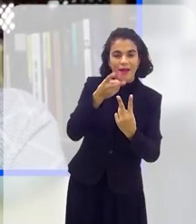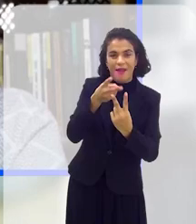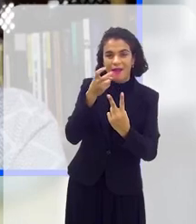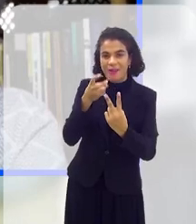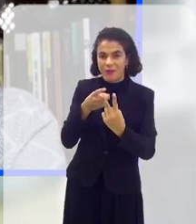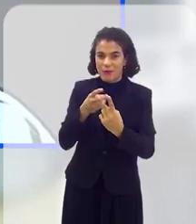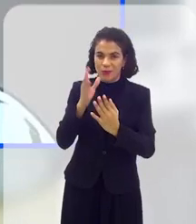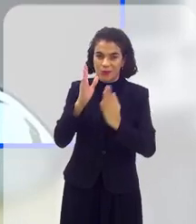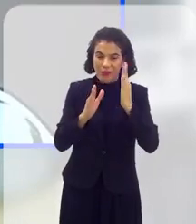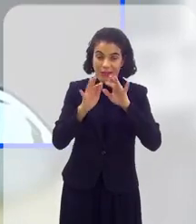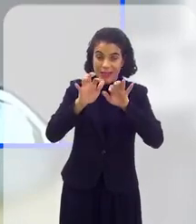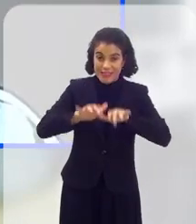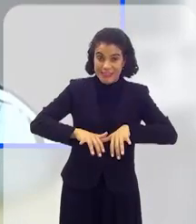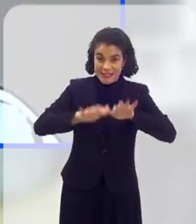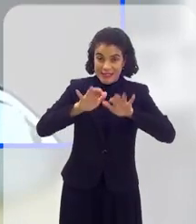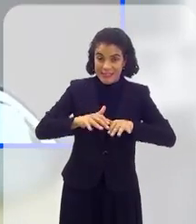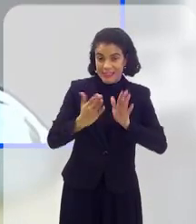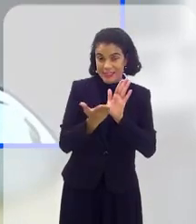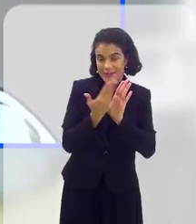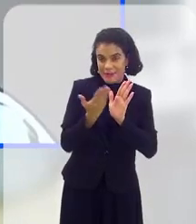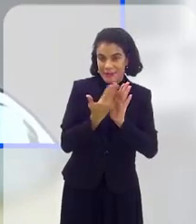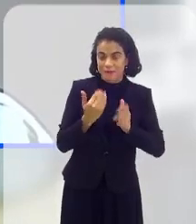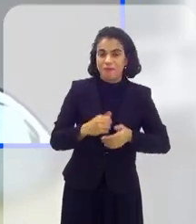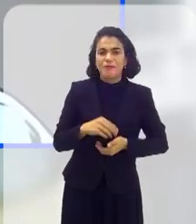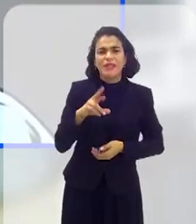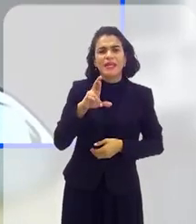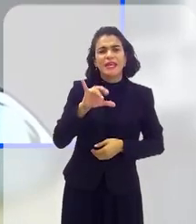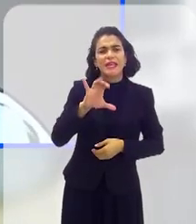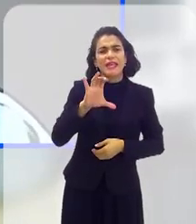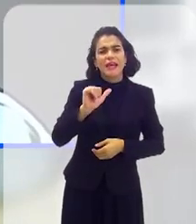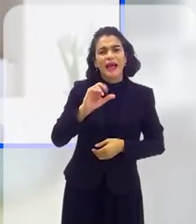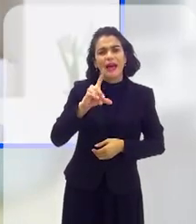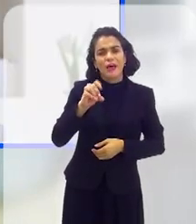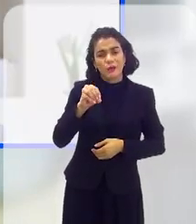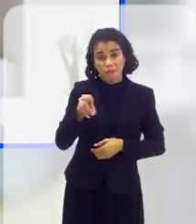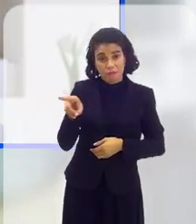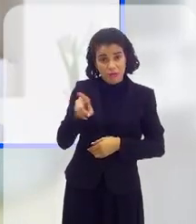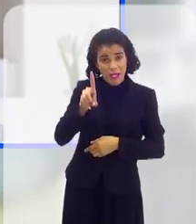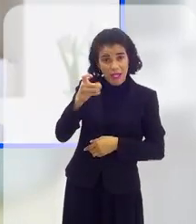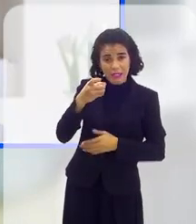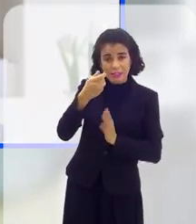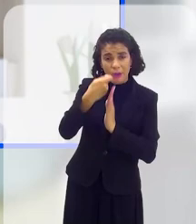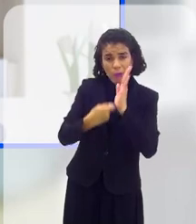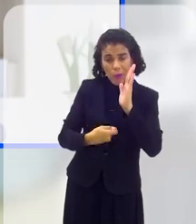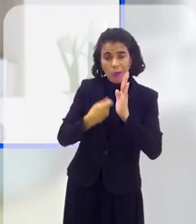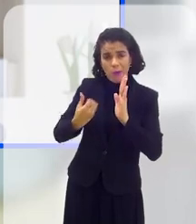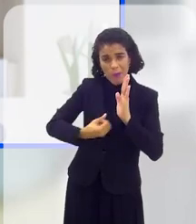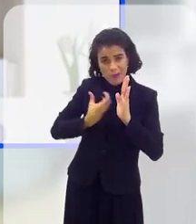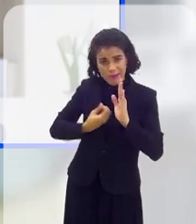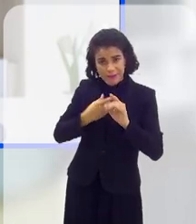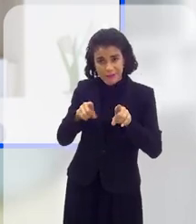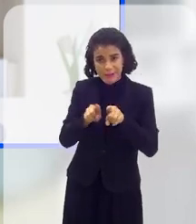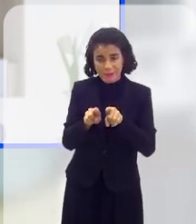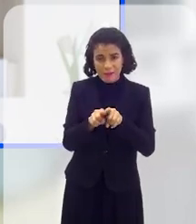eu persegui durante a escrita dessa obra. E Ricardo, você também acho que já